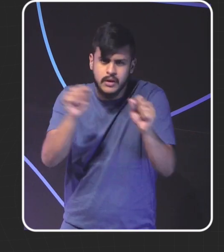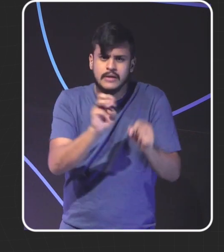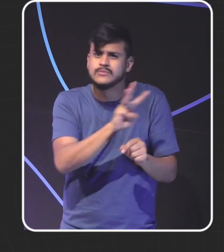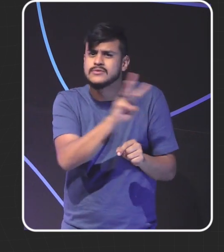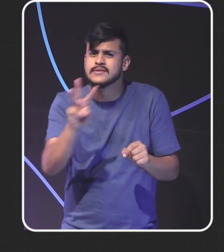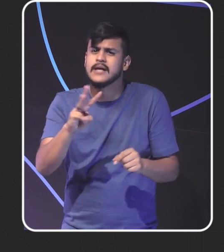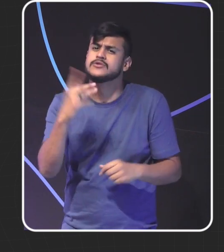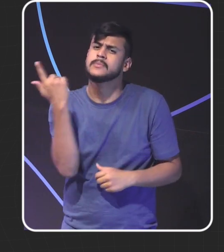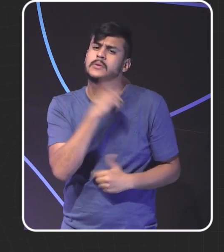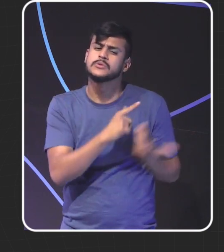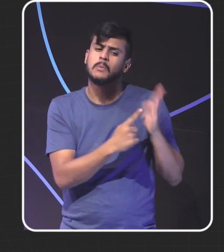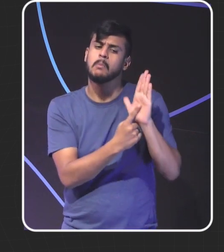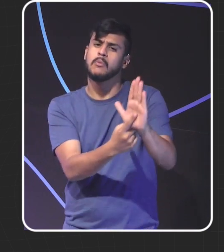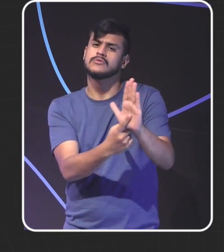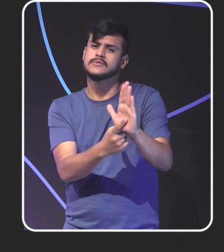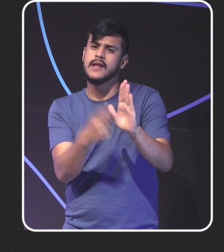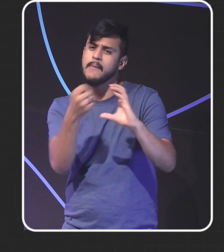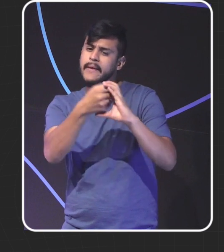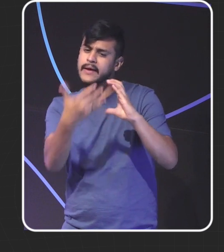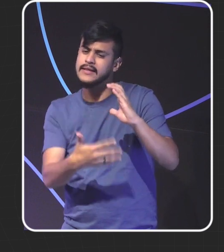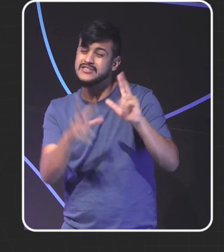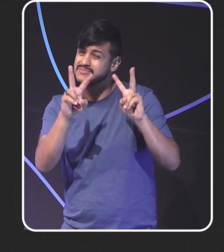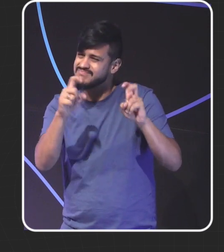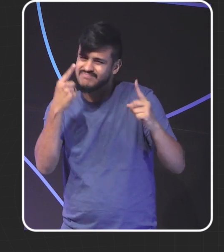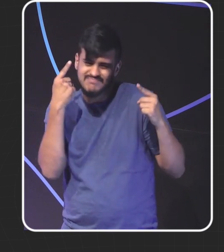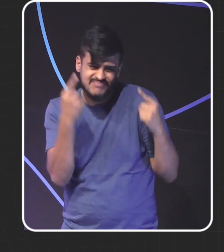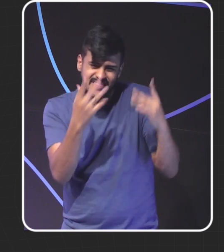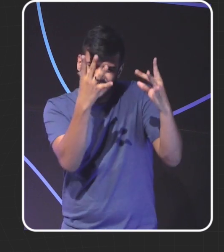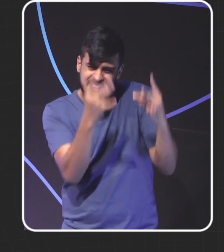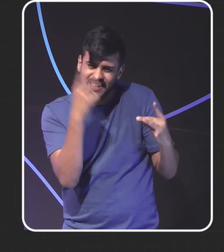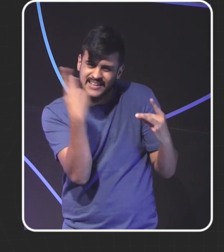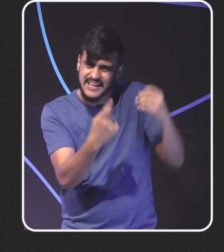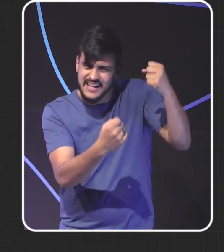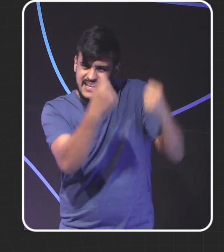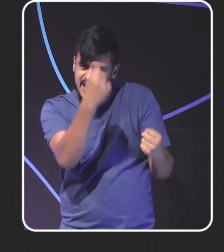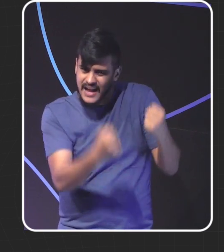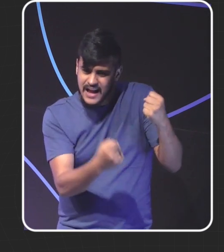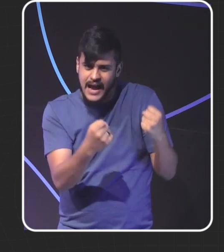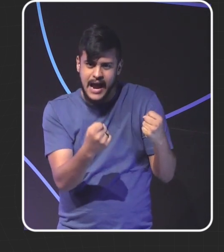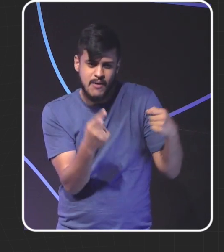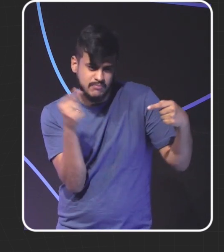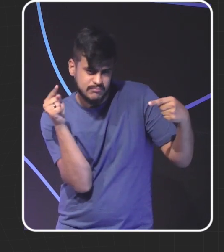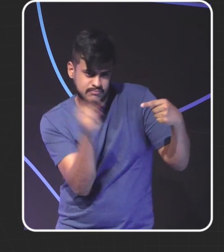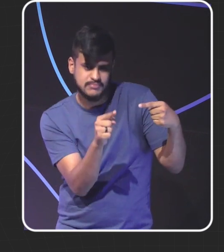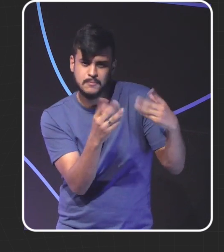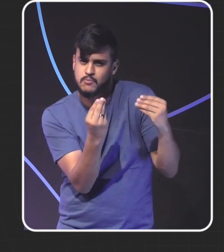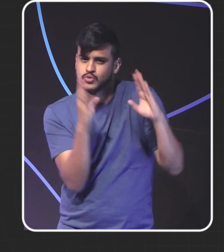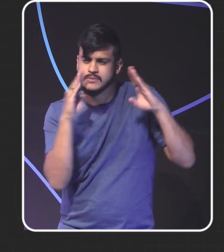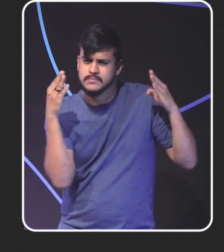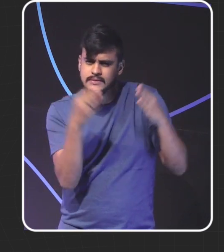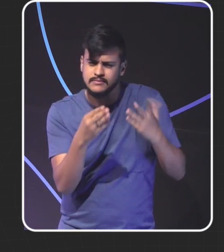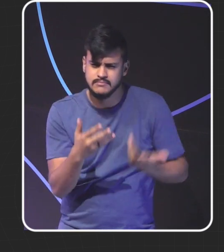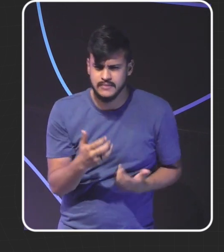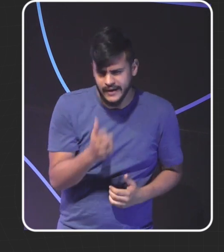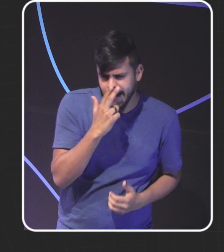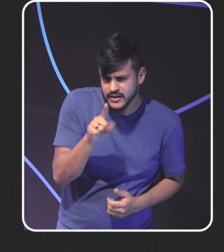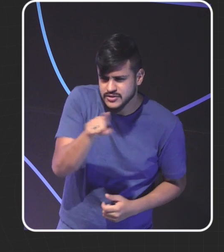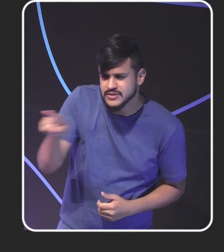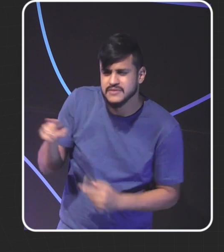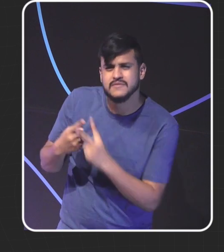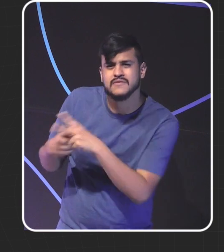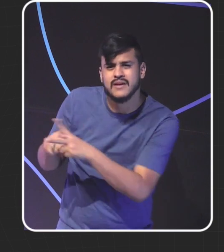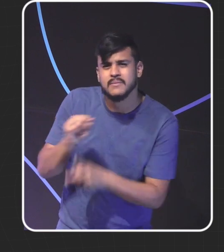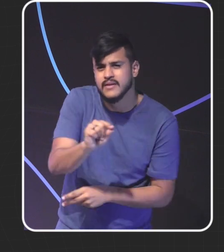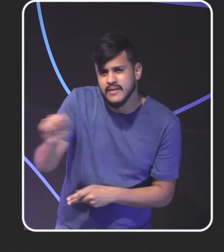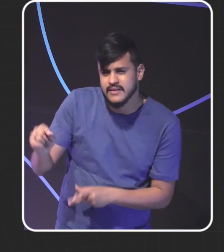poder demonstrar uma característica específica de um veículo, ela tem que ser mais específica. Você acha que essas ferramentas que estão gerando